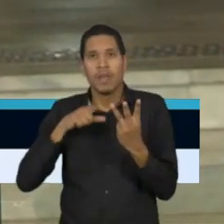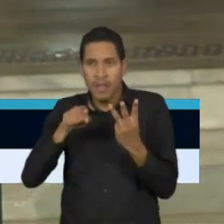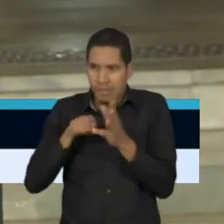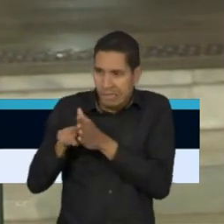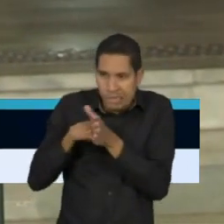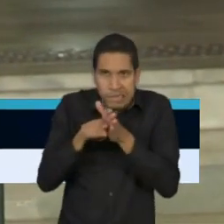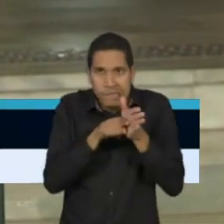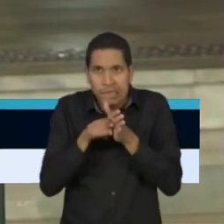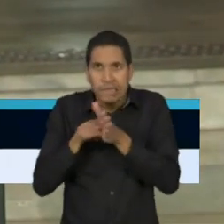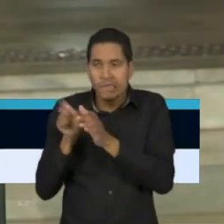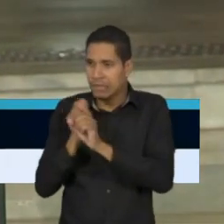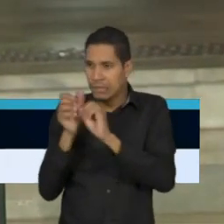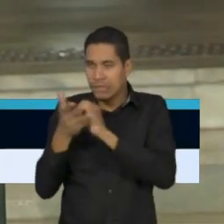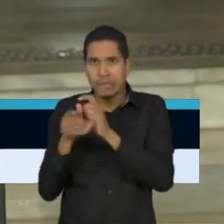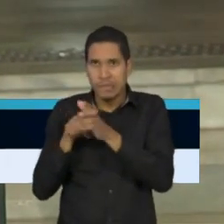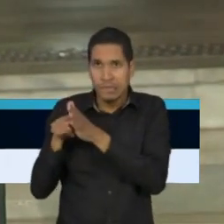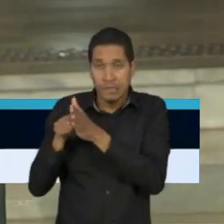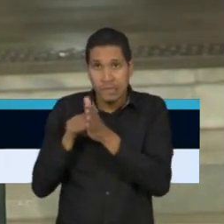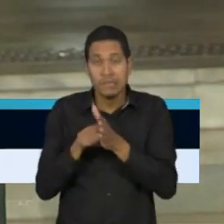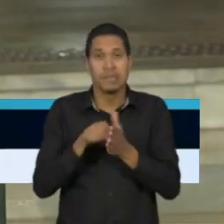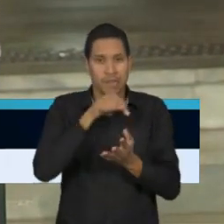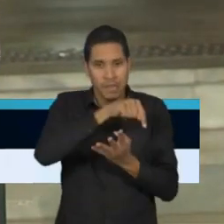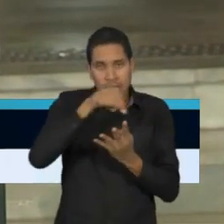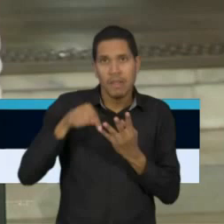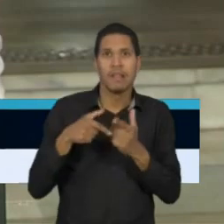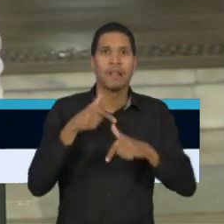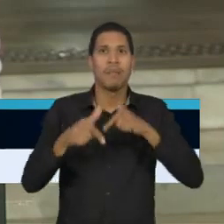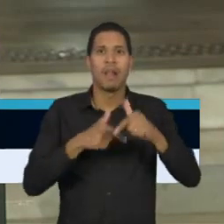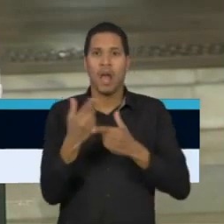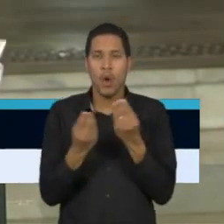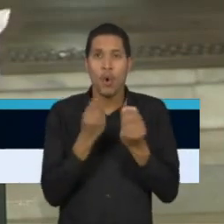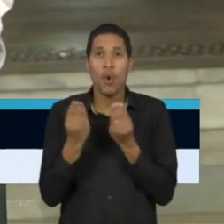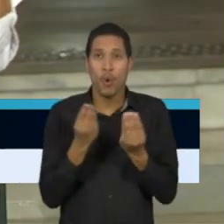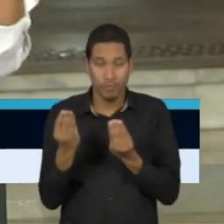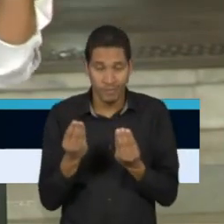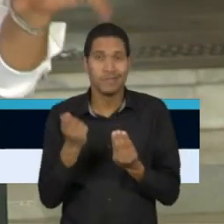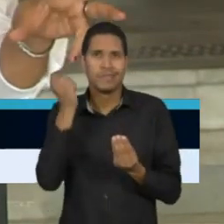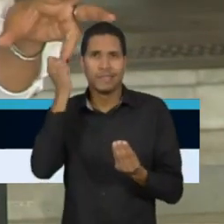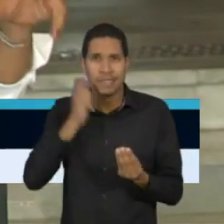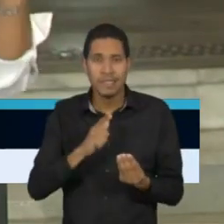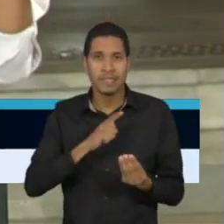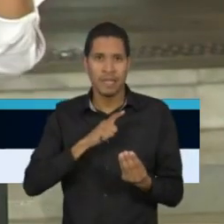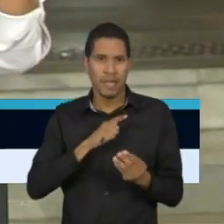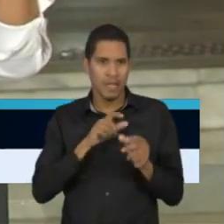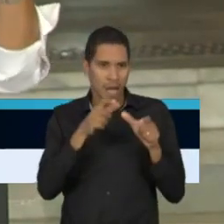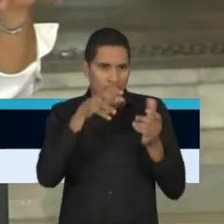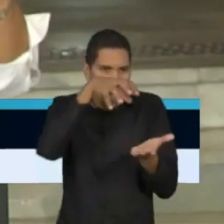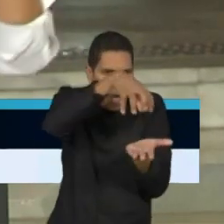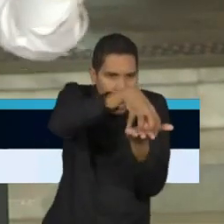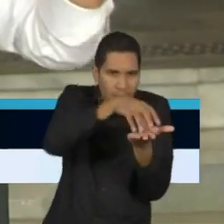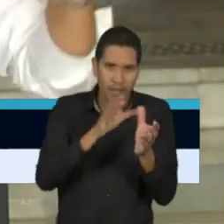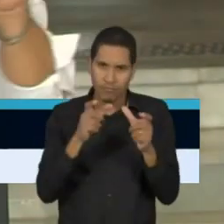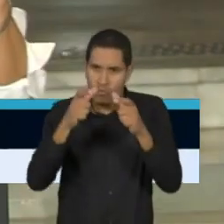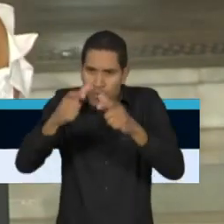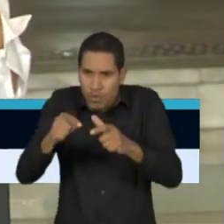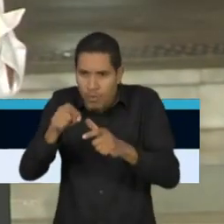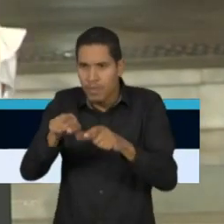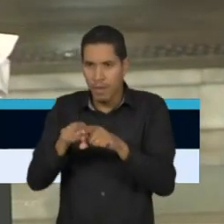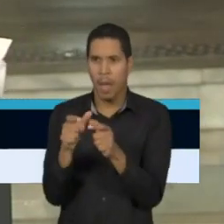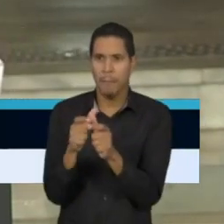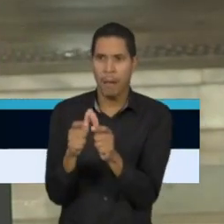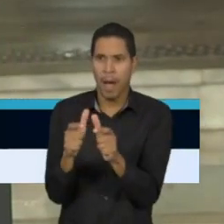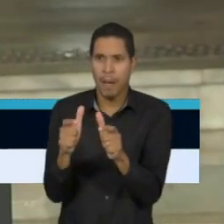esses serviços municipais, trabalharmos no que sentido? Determinada área, determinado município está